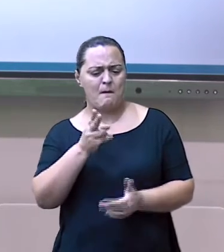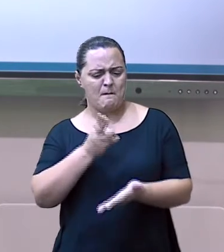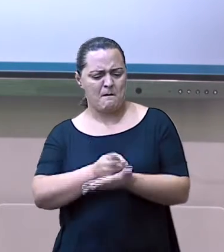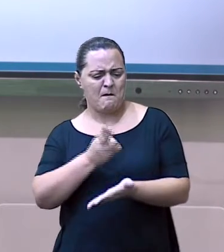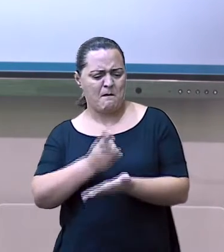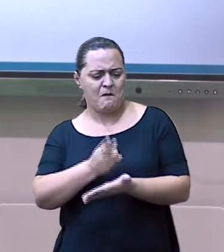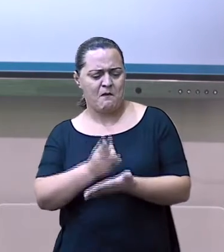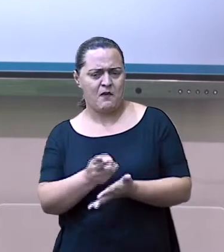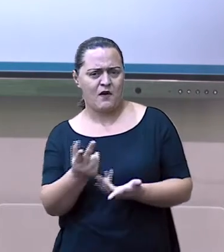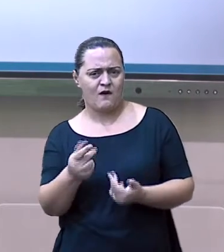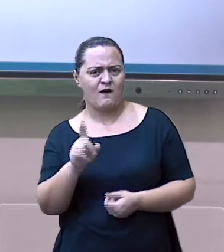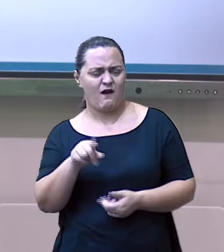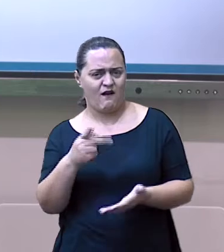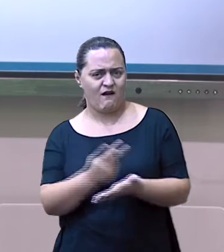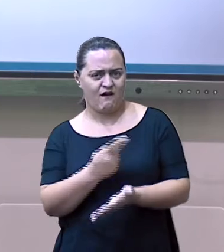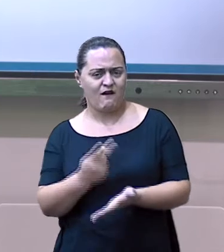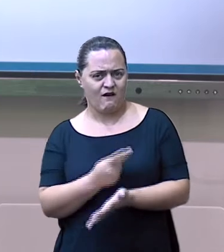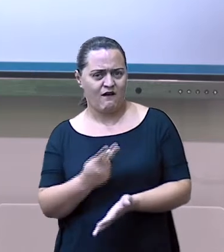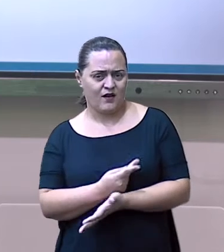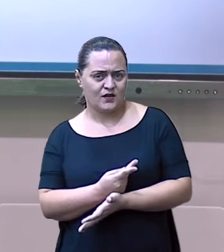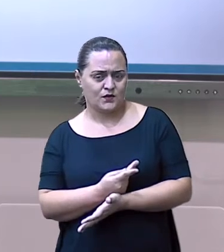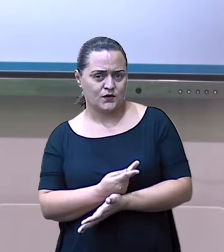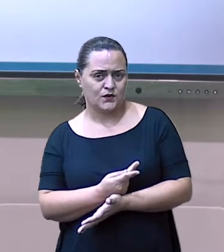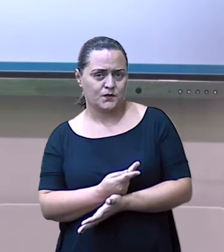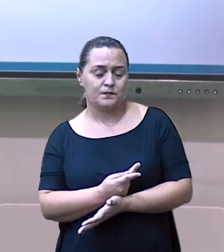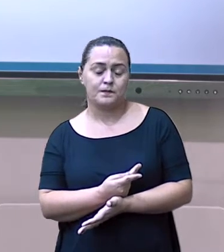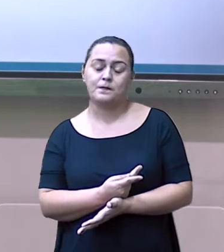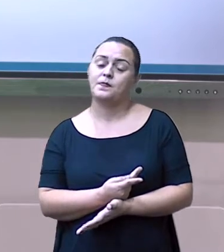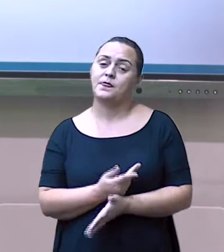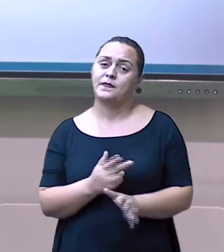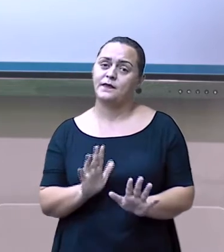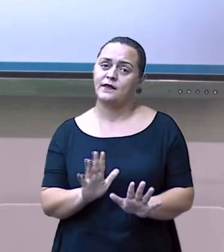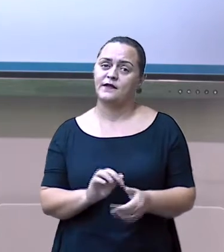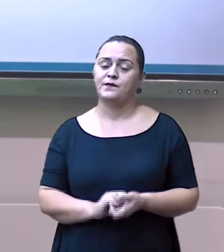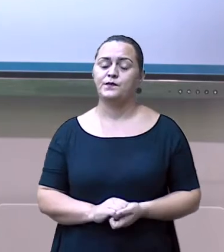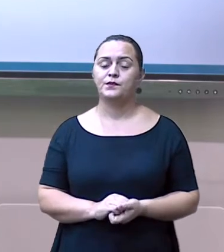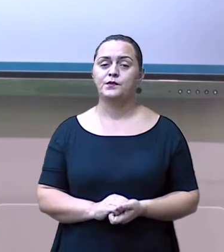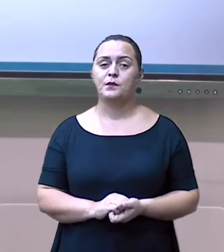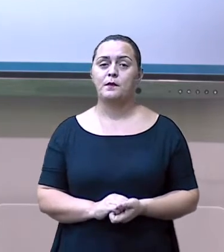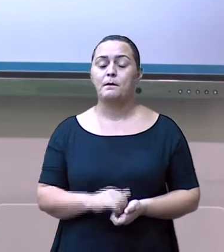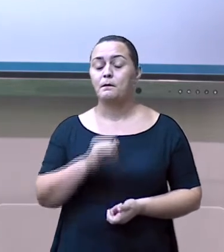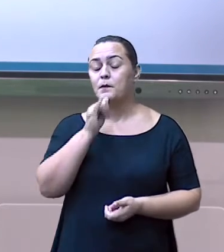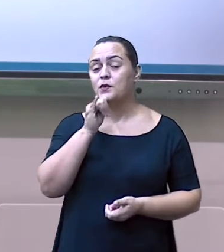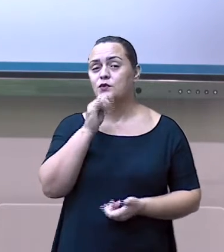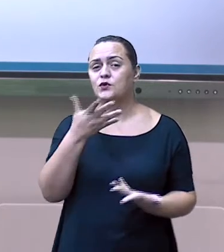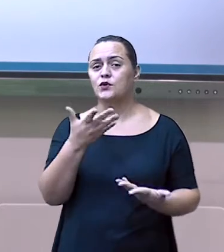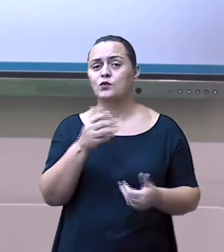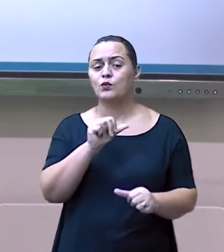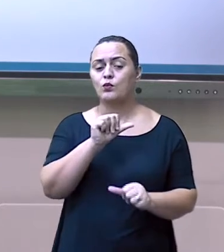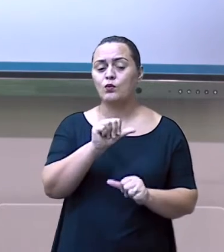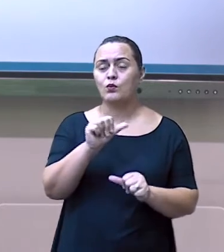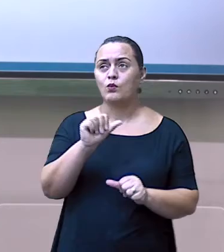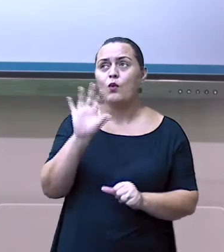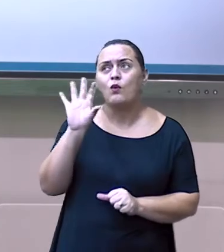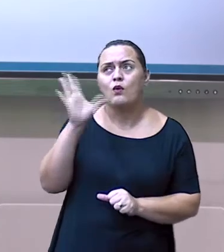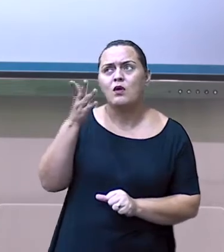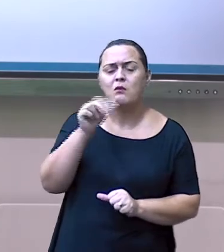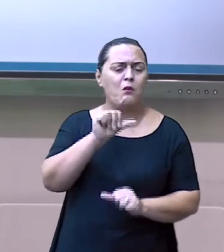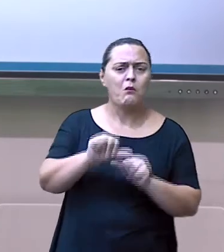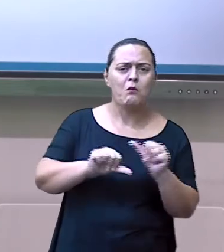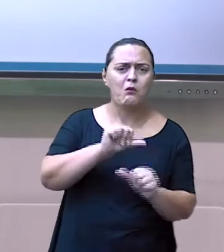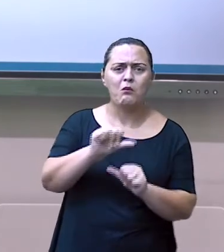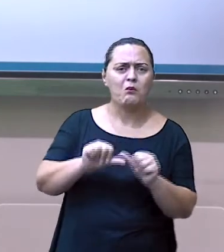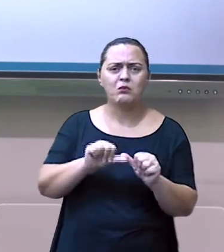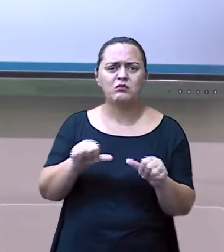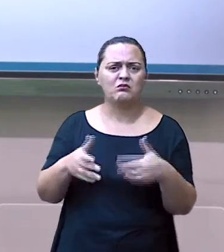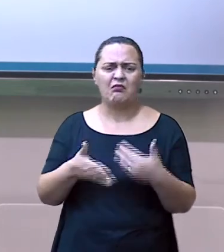Olha, o clima não muda como o tempo. O tempo de manhã pode estar chuvoso, de tarde